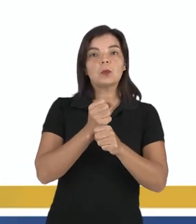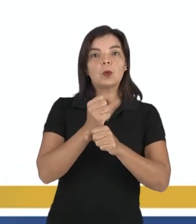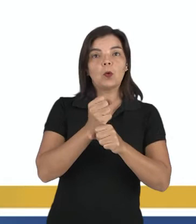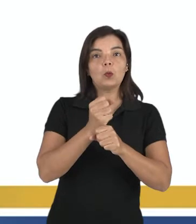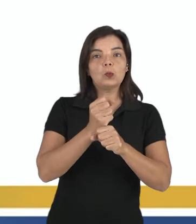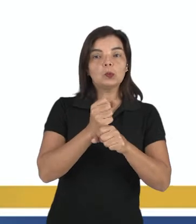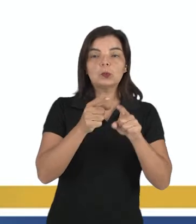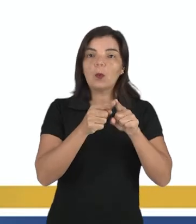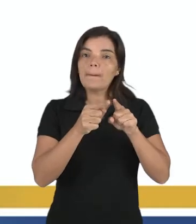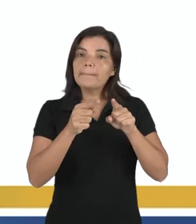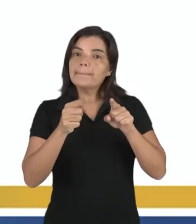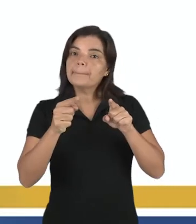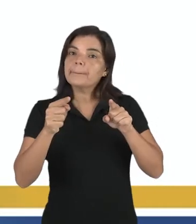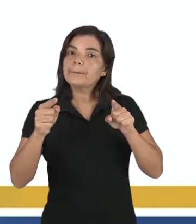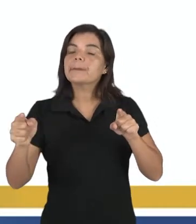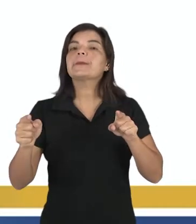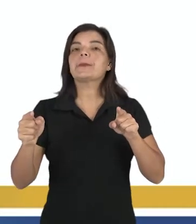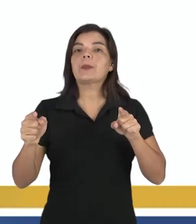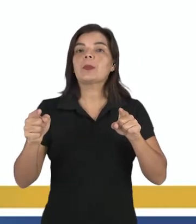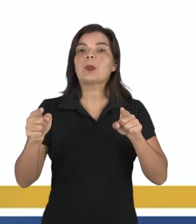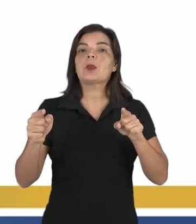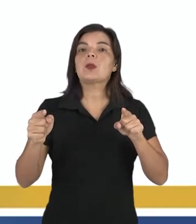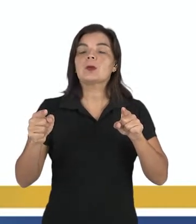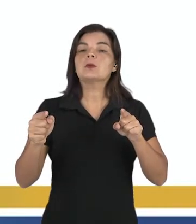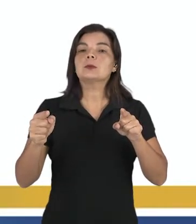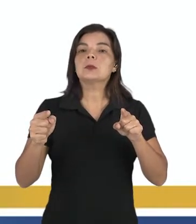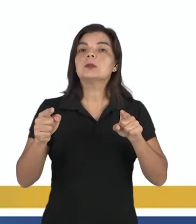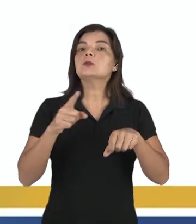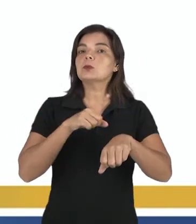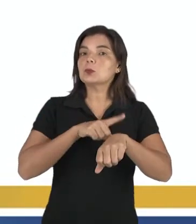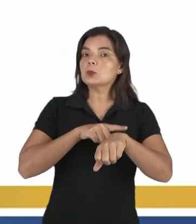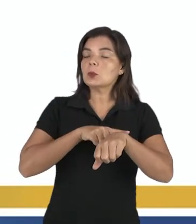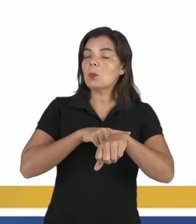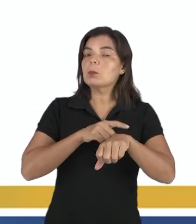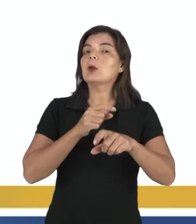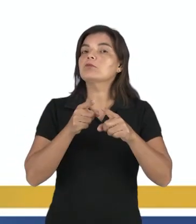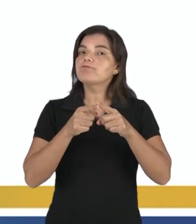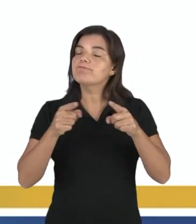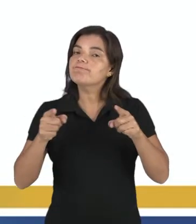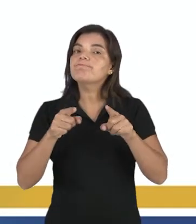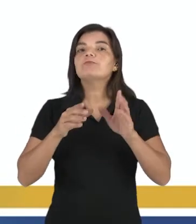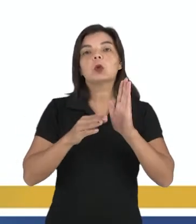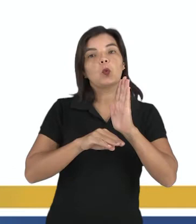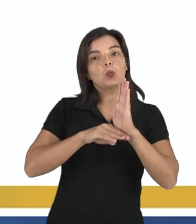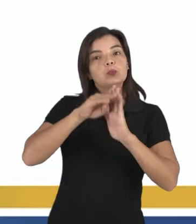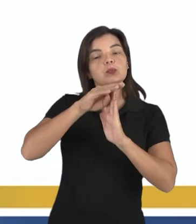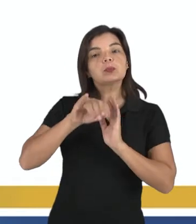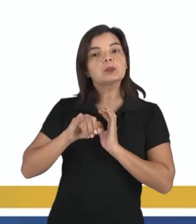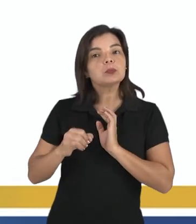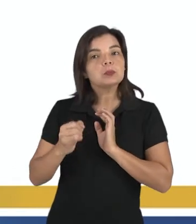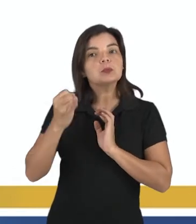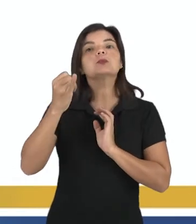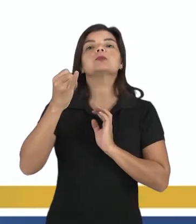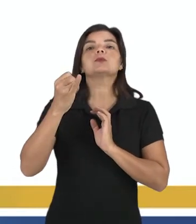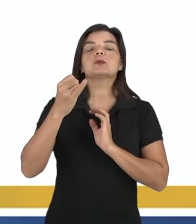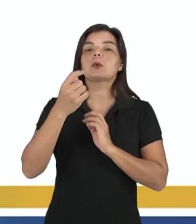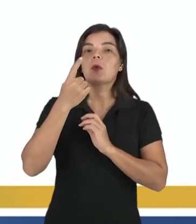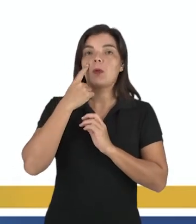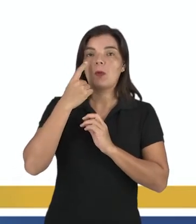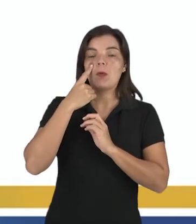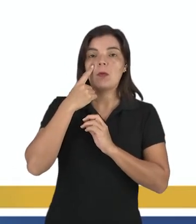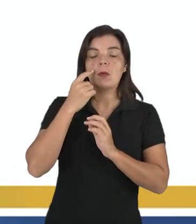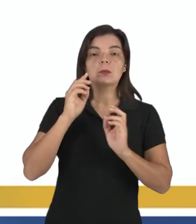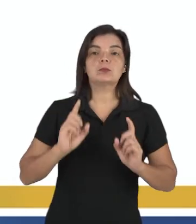se dá o crescimento em tempo, nós vamos ter um crescimento também no juro, e aí ela vai